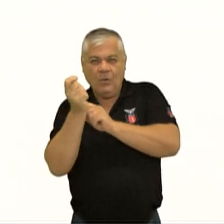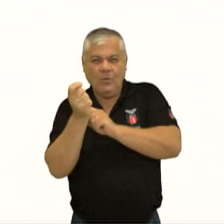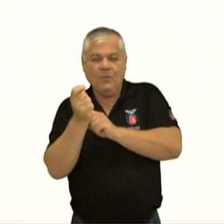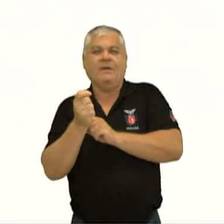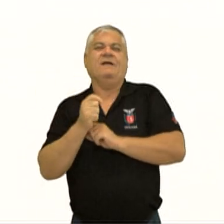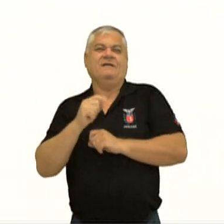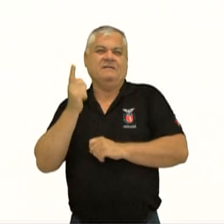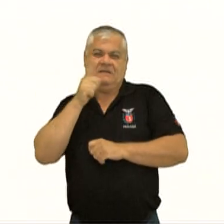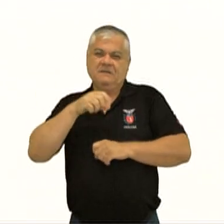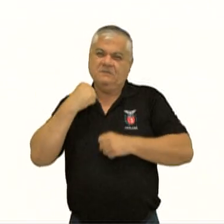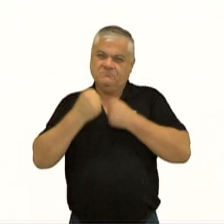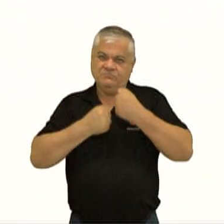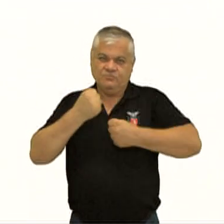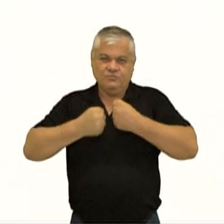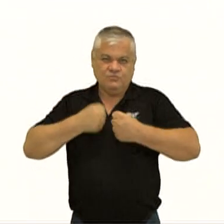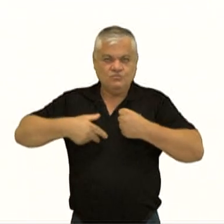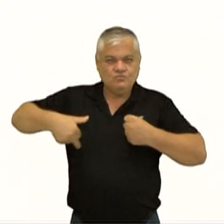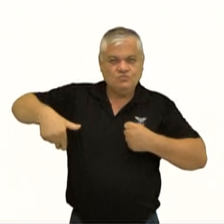tá?